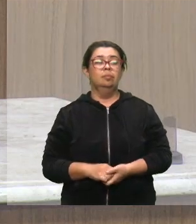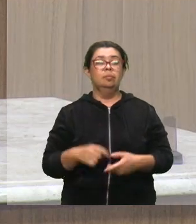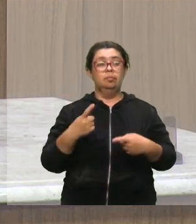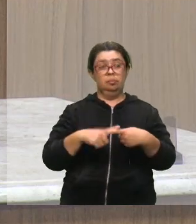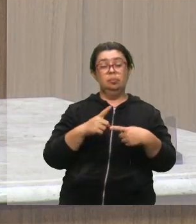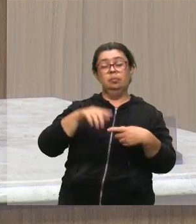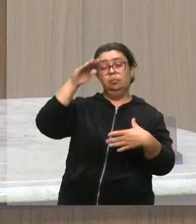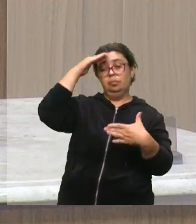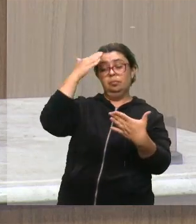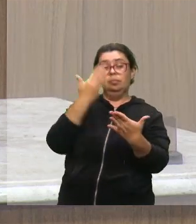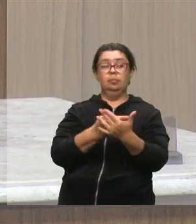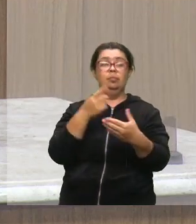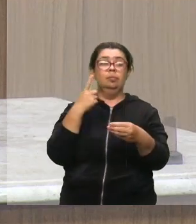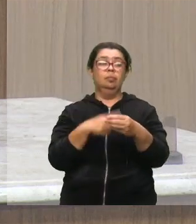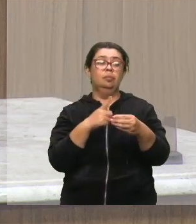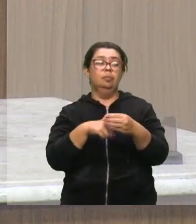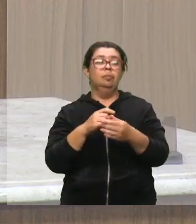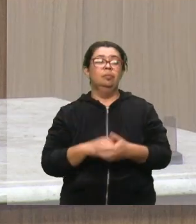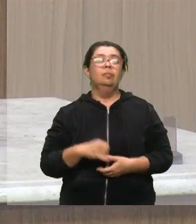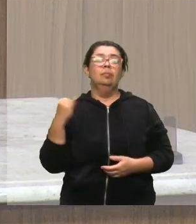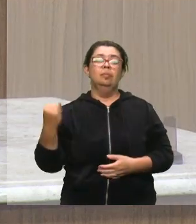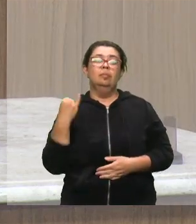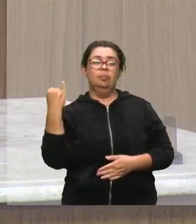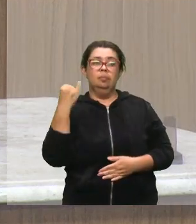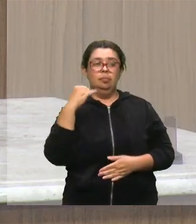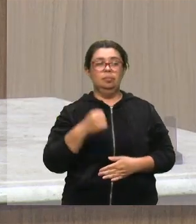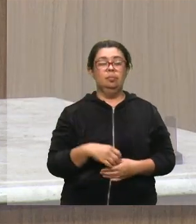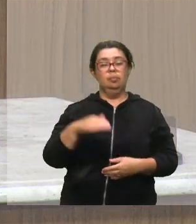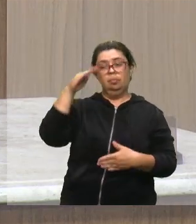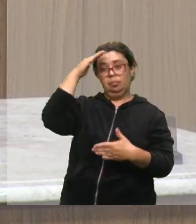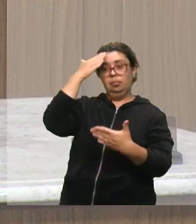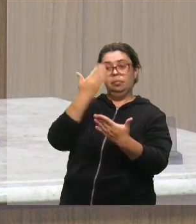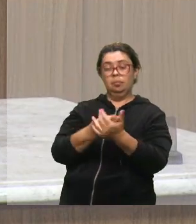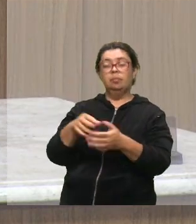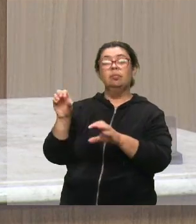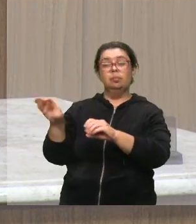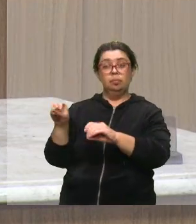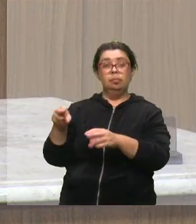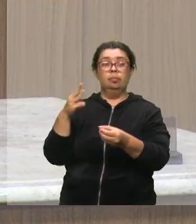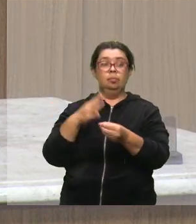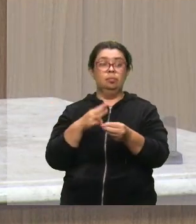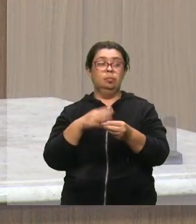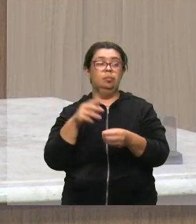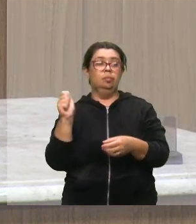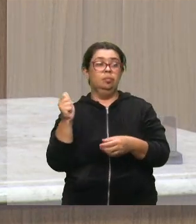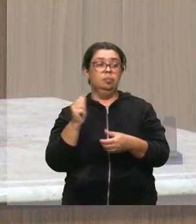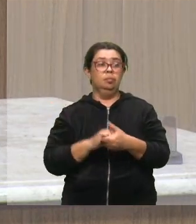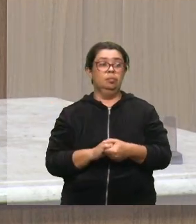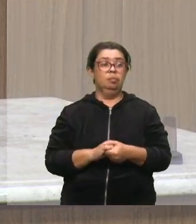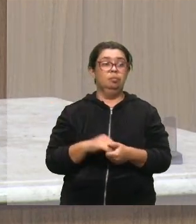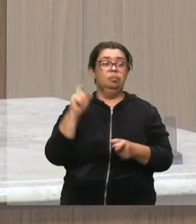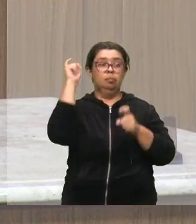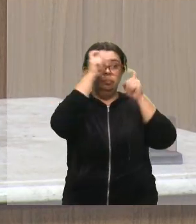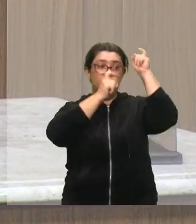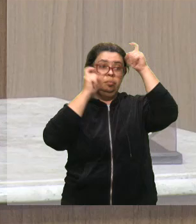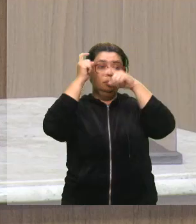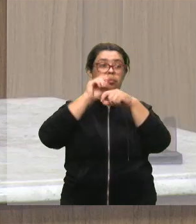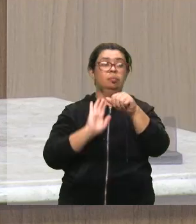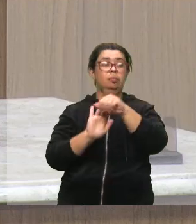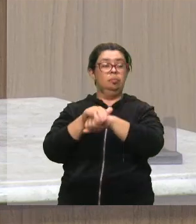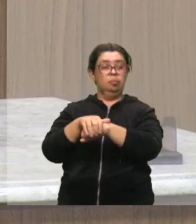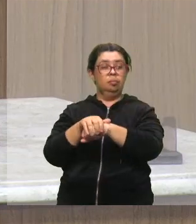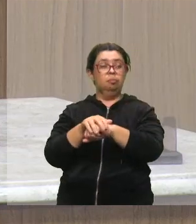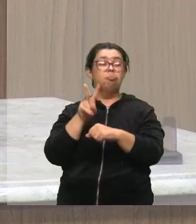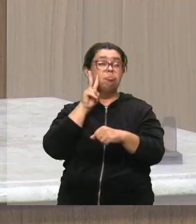cidade e, sobretudo, acredito na educação do nosso município E uma das minhas preocupações nessa noite, ao olhar para